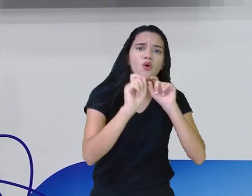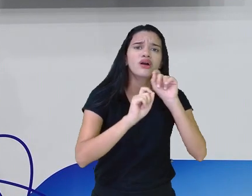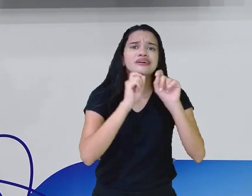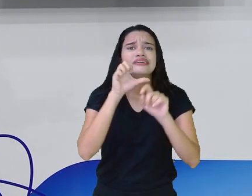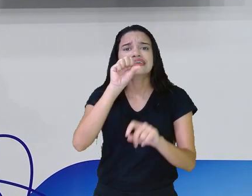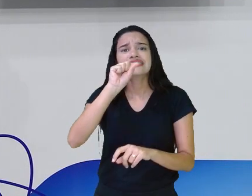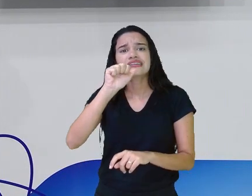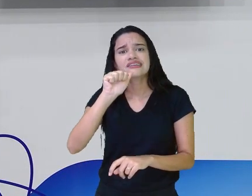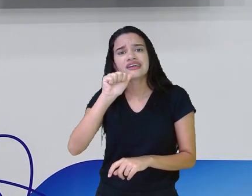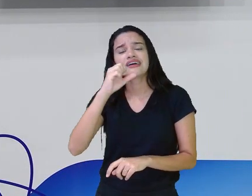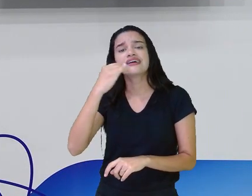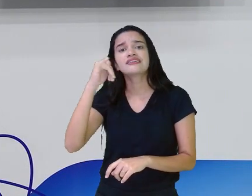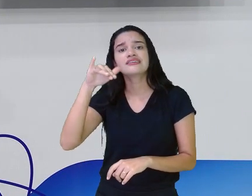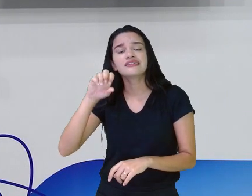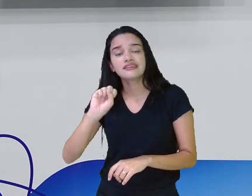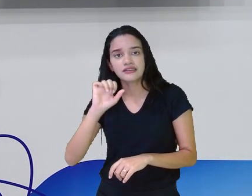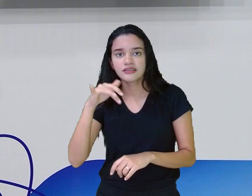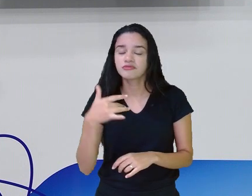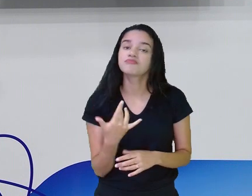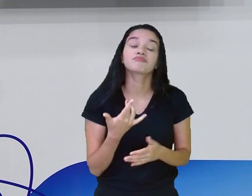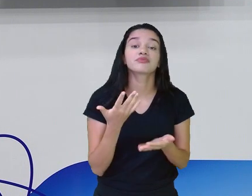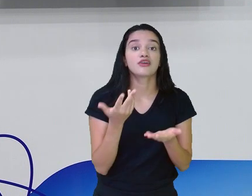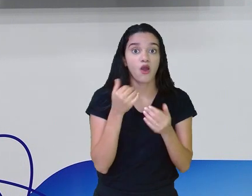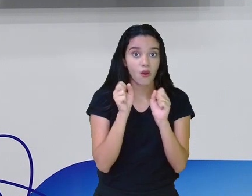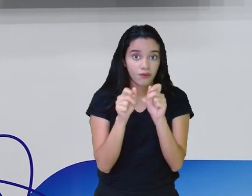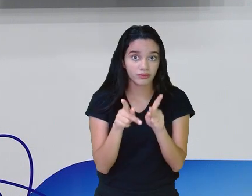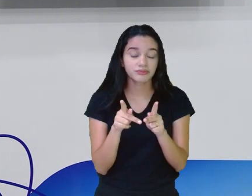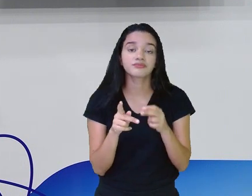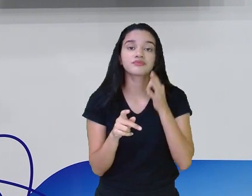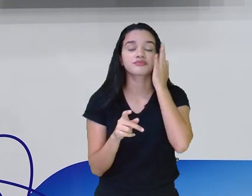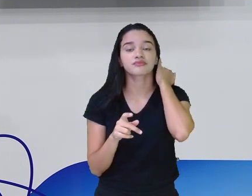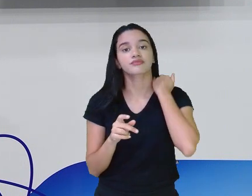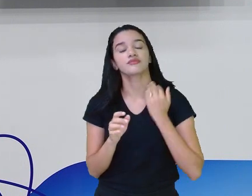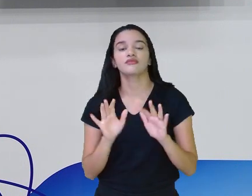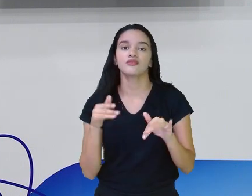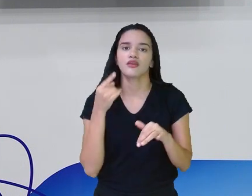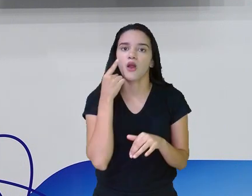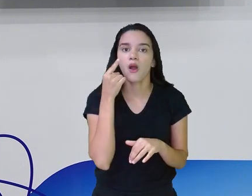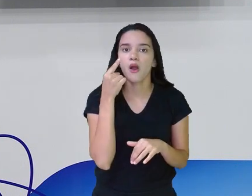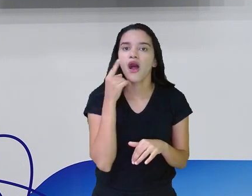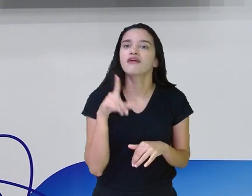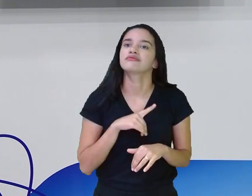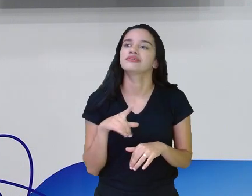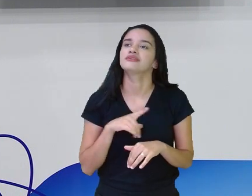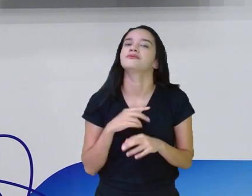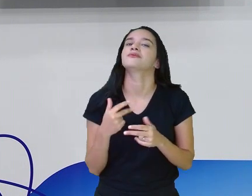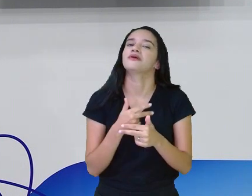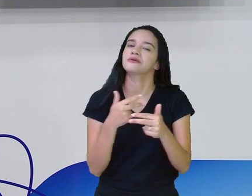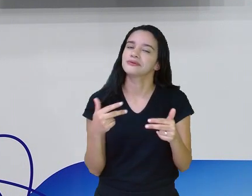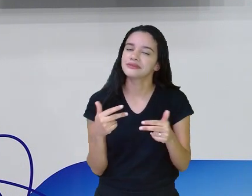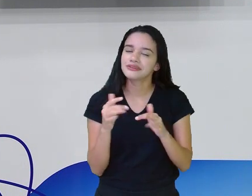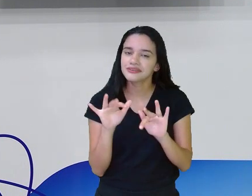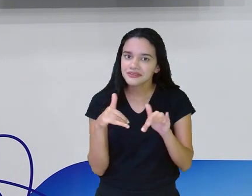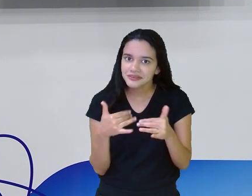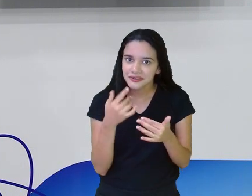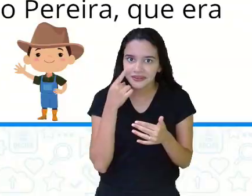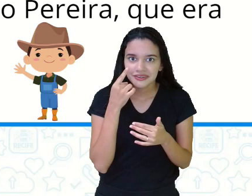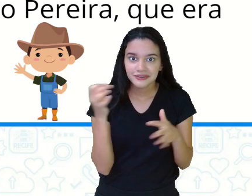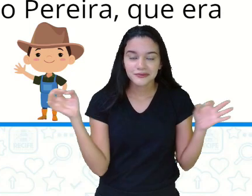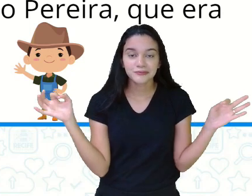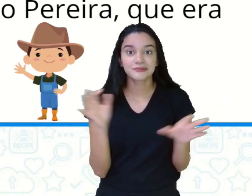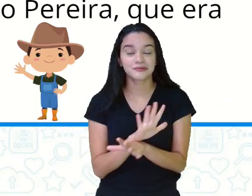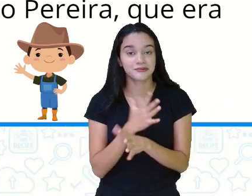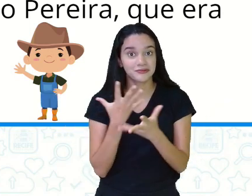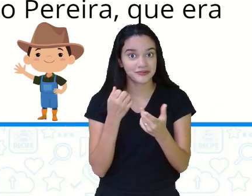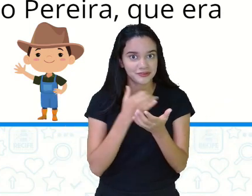sacisa. Feminino de saci, joia? Então já vê aí que tem algo diferente nesse conto. Estão prontos?